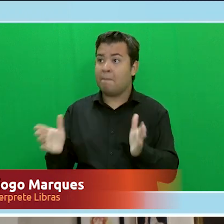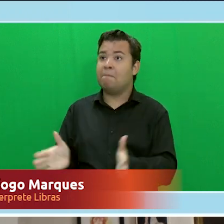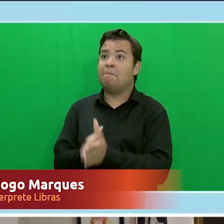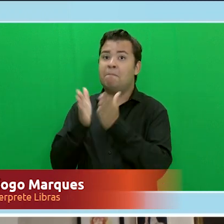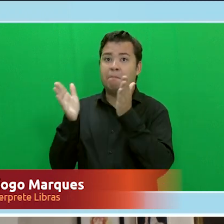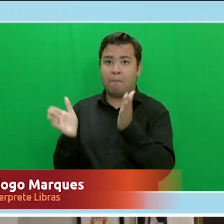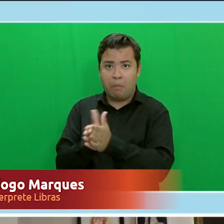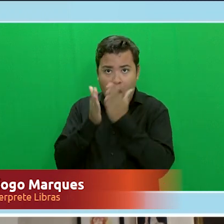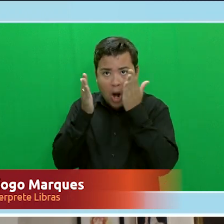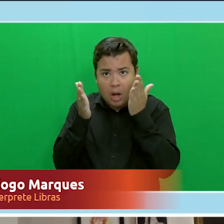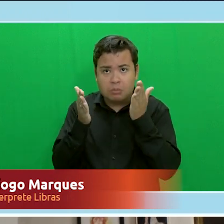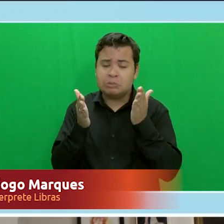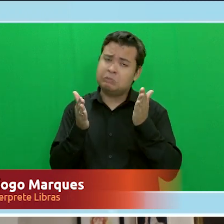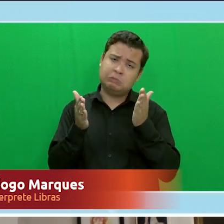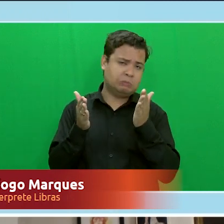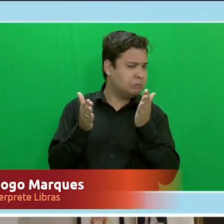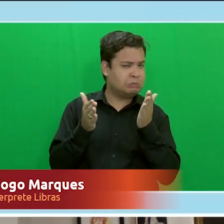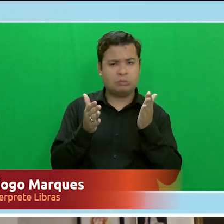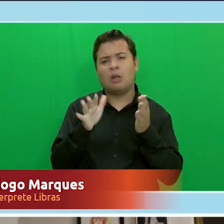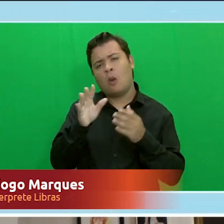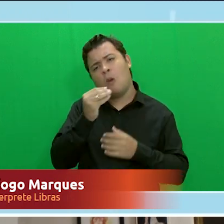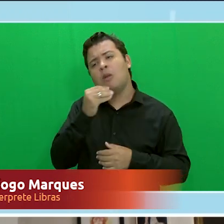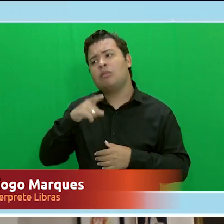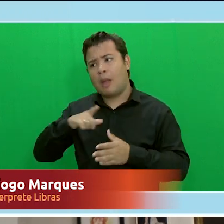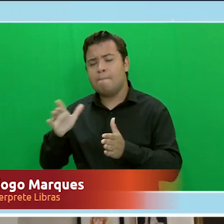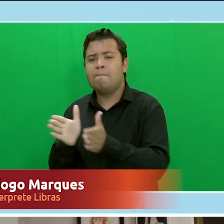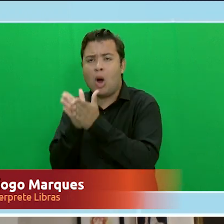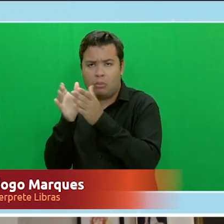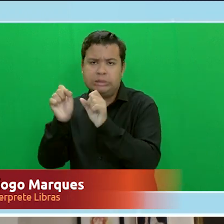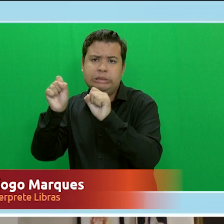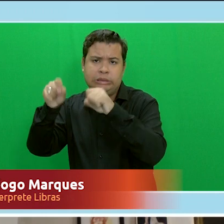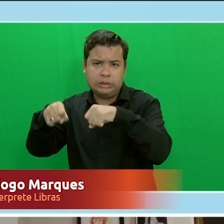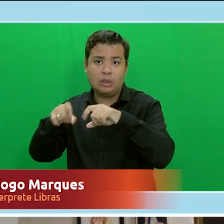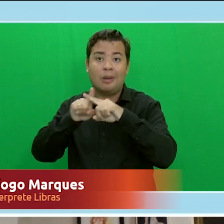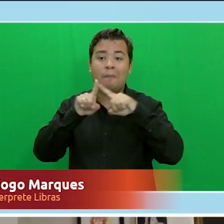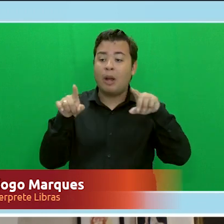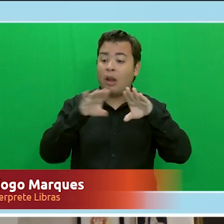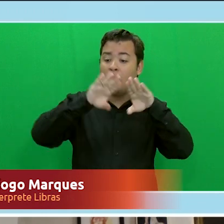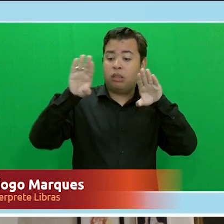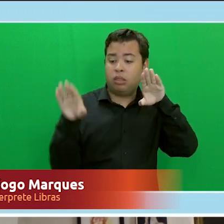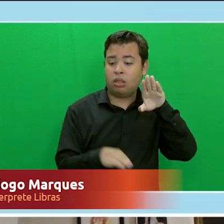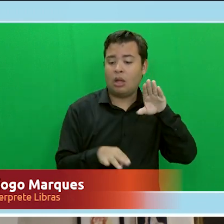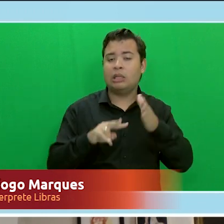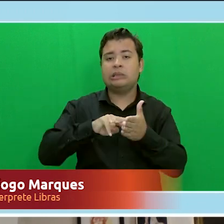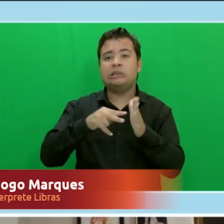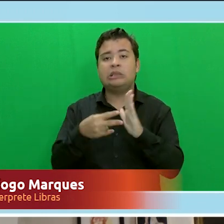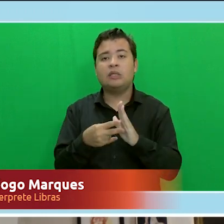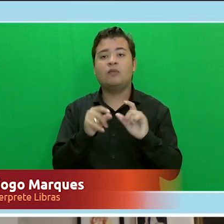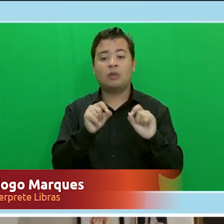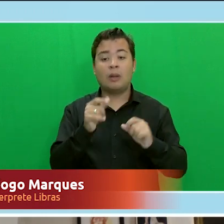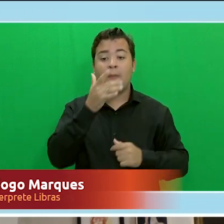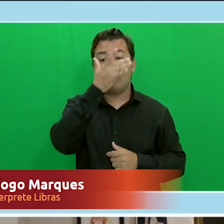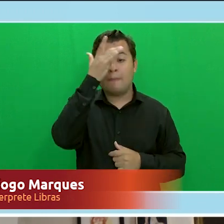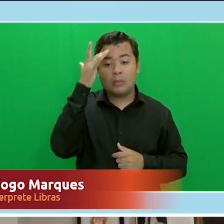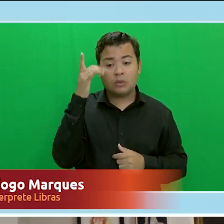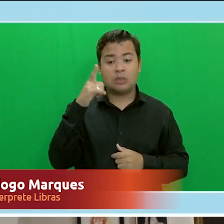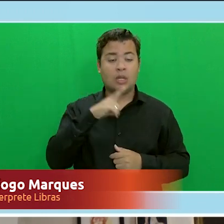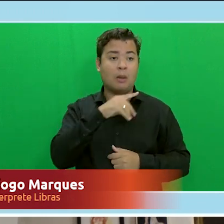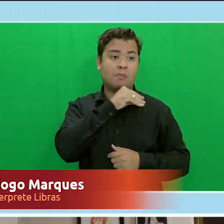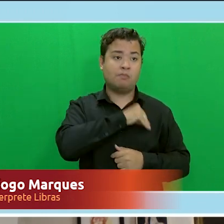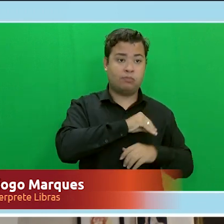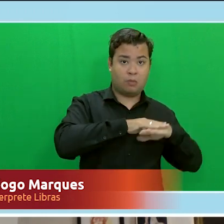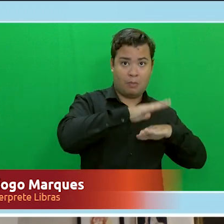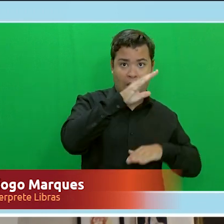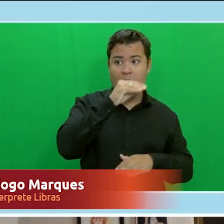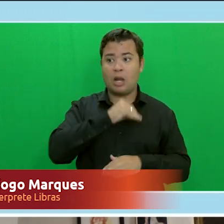dizer pobreza, né? Existe também a pobreza, mas a desigualdade quer dizer a diferença entre o que ganha